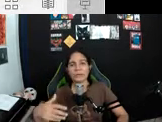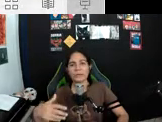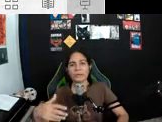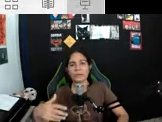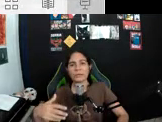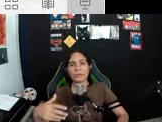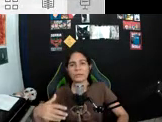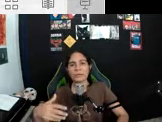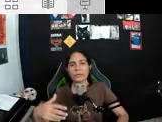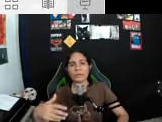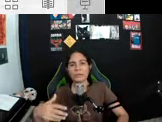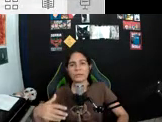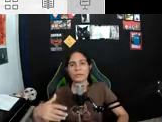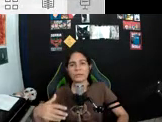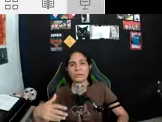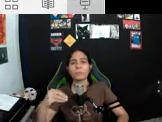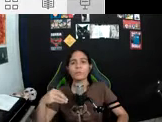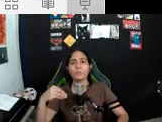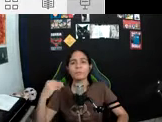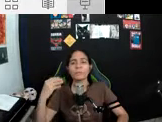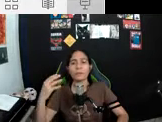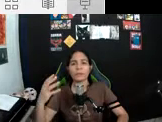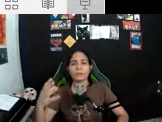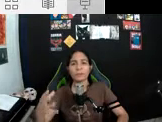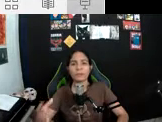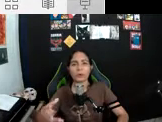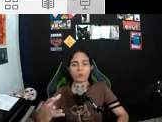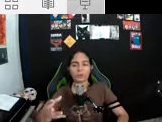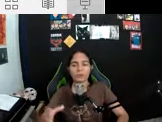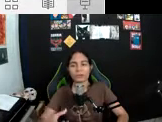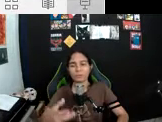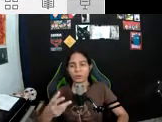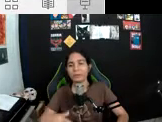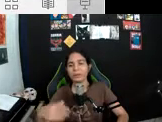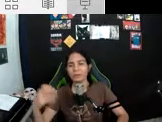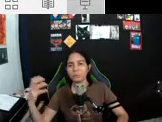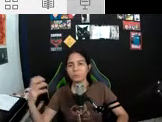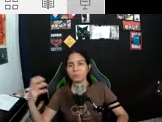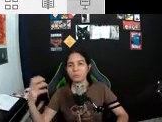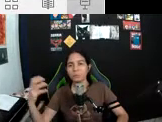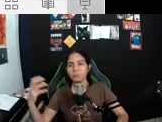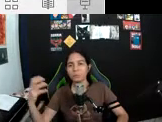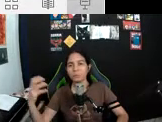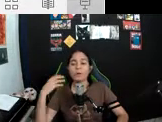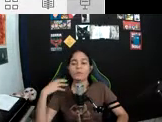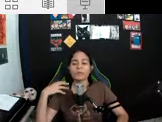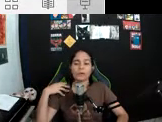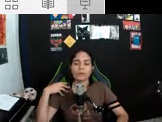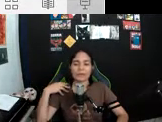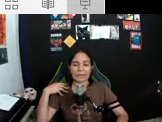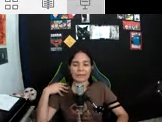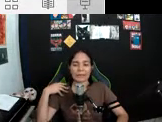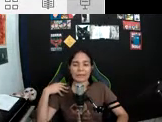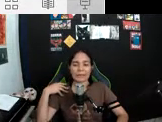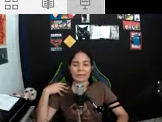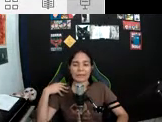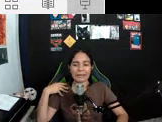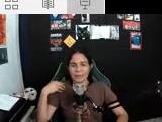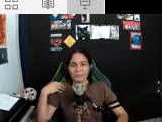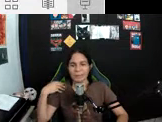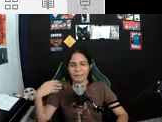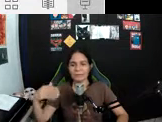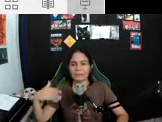usem as redes sociais de forma responsável, porque da mesma forma que você pode estar expondo uma pessoa, você pode estar